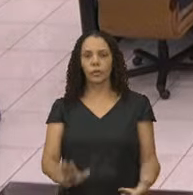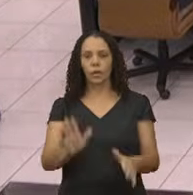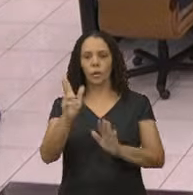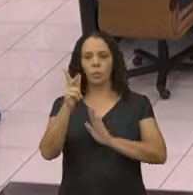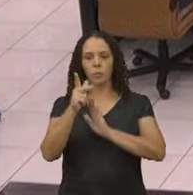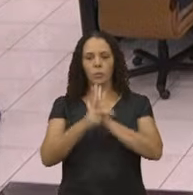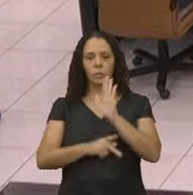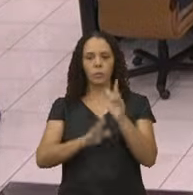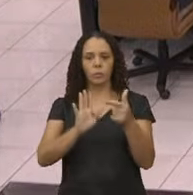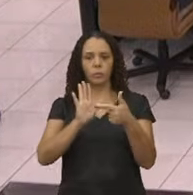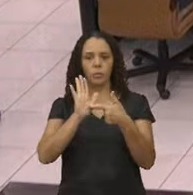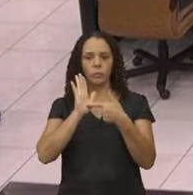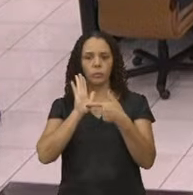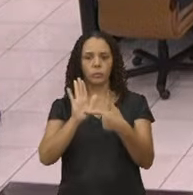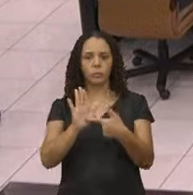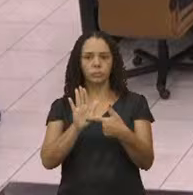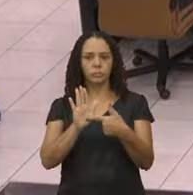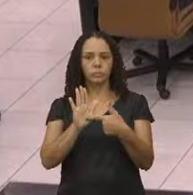Apresentação do projeto.